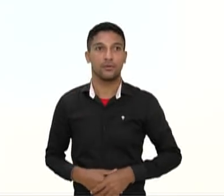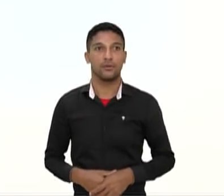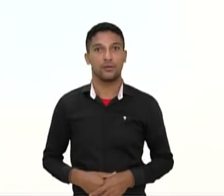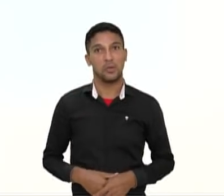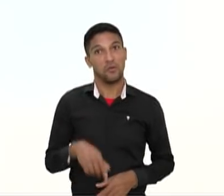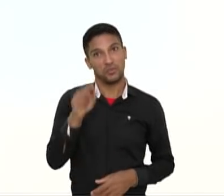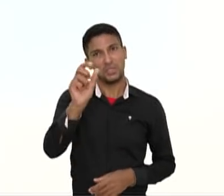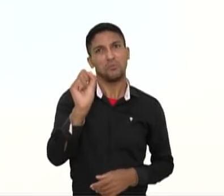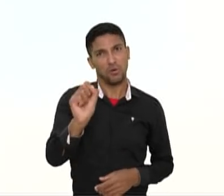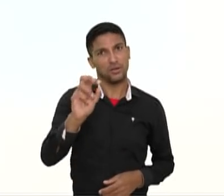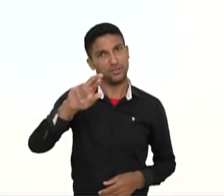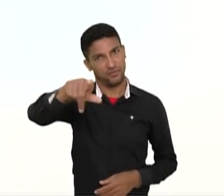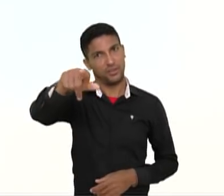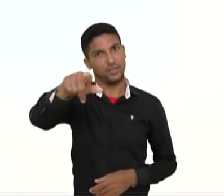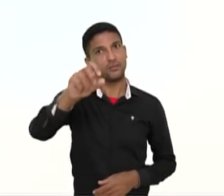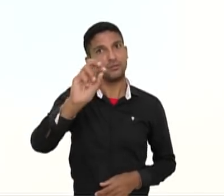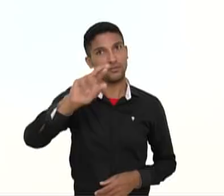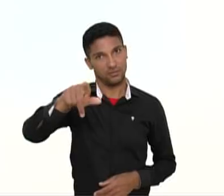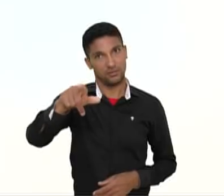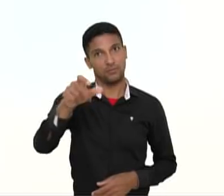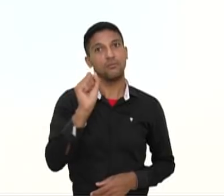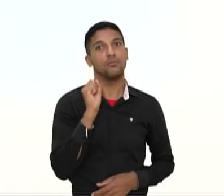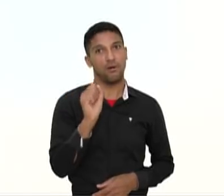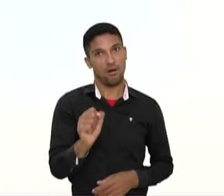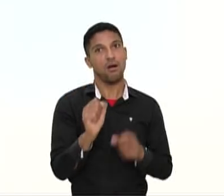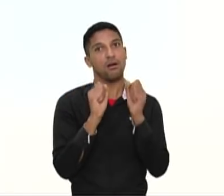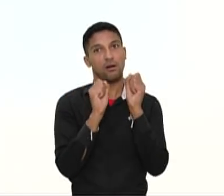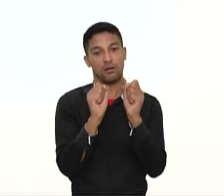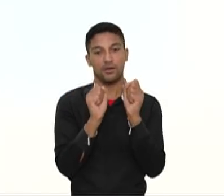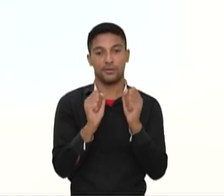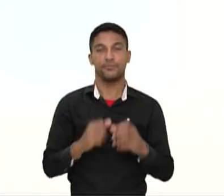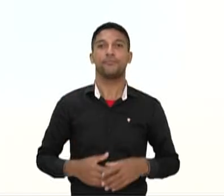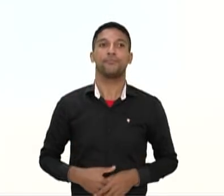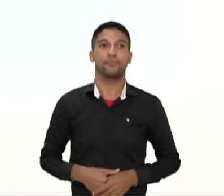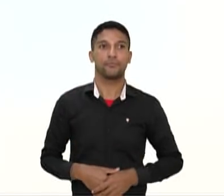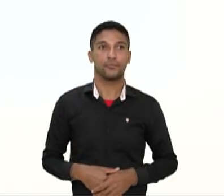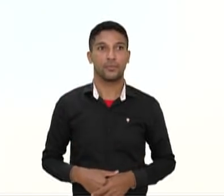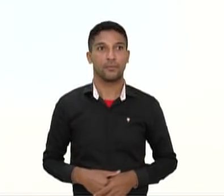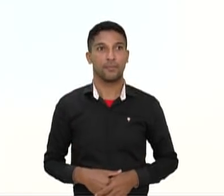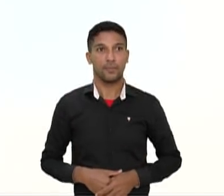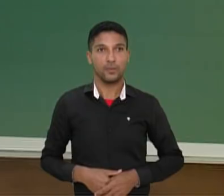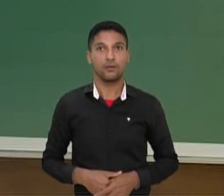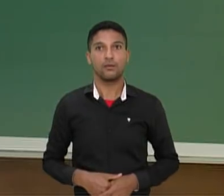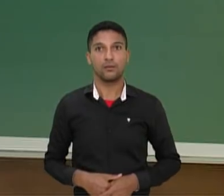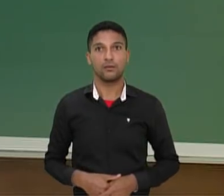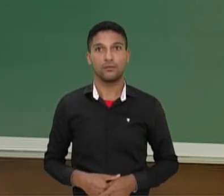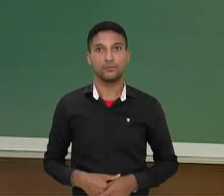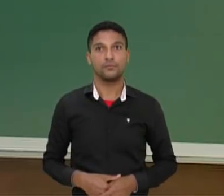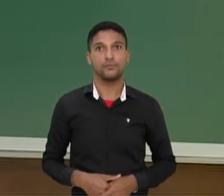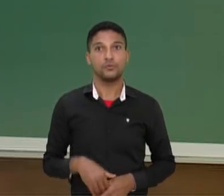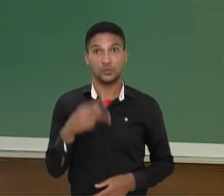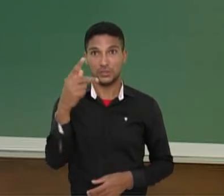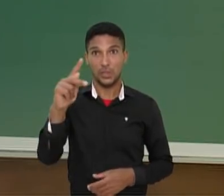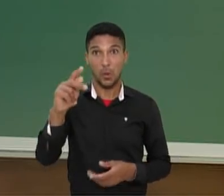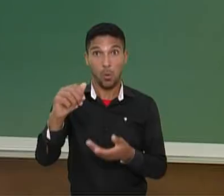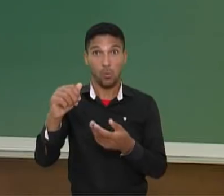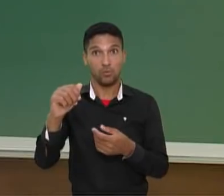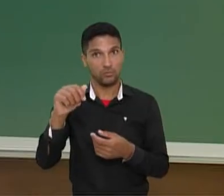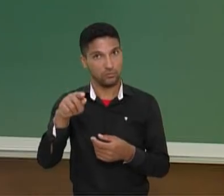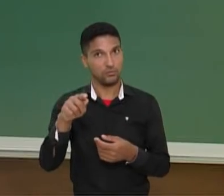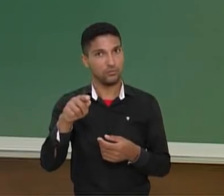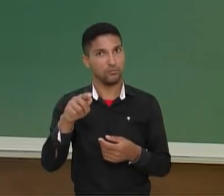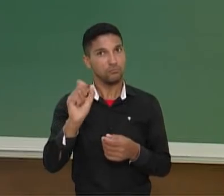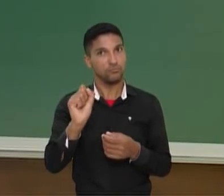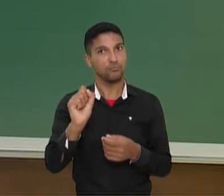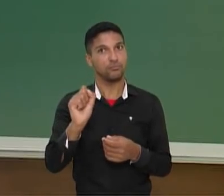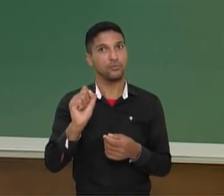ser que você em casa tenha repartido a figura de outra forma. Não apague, pode estar certo, tá bom? Então vamos